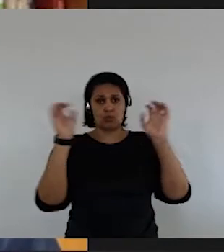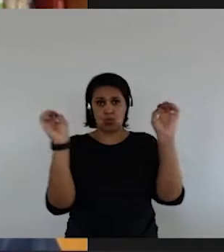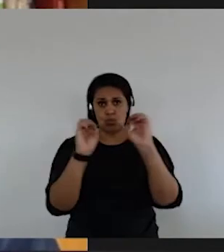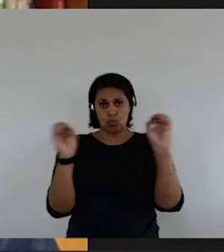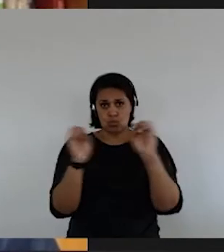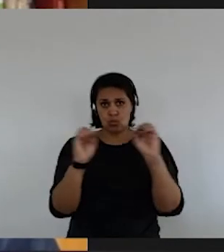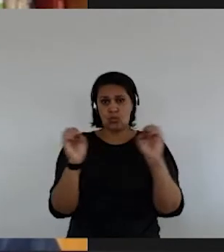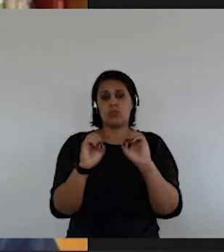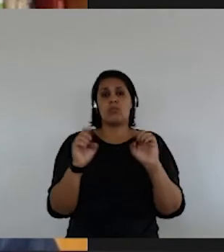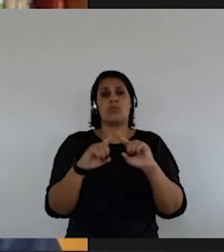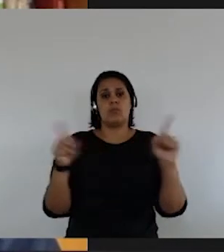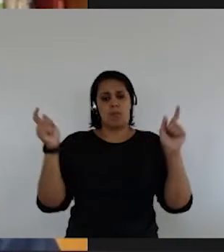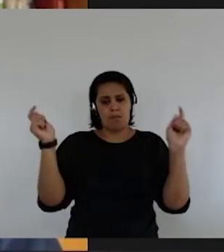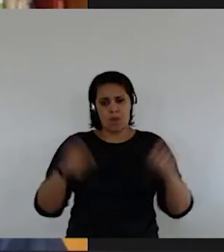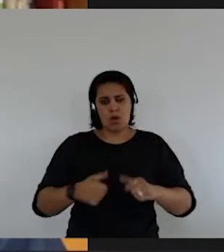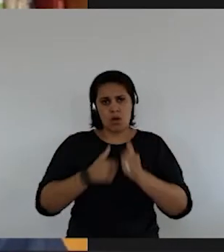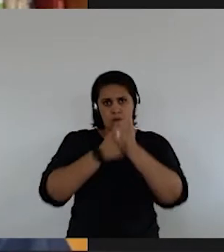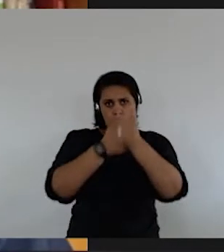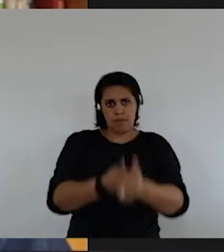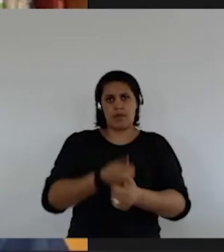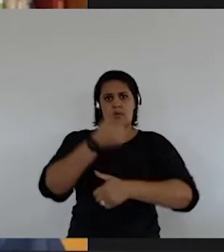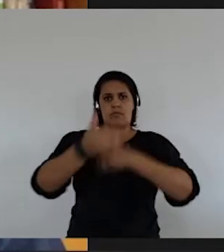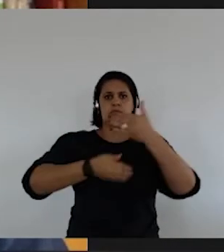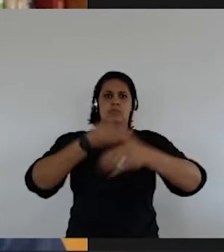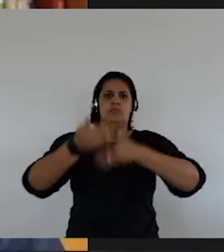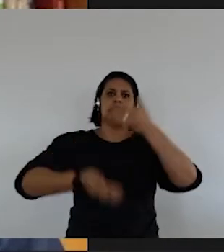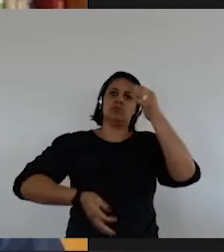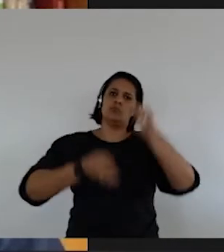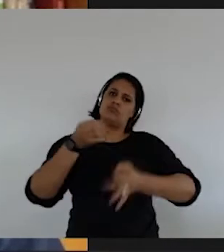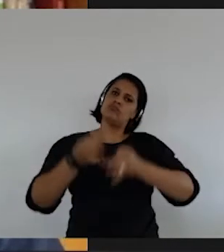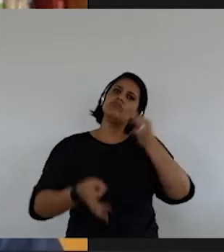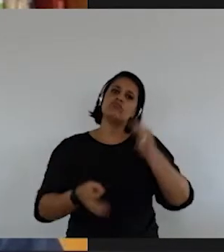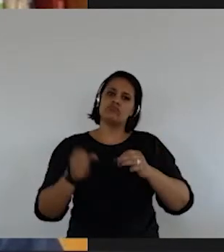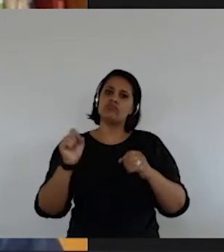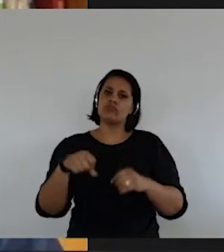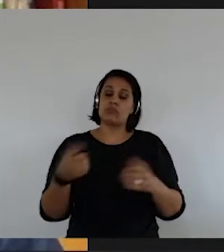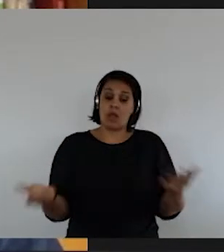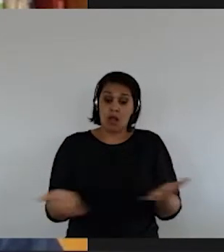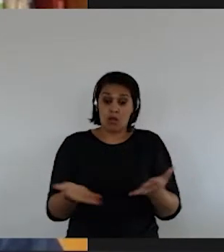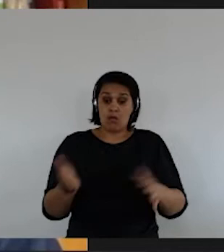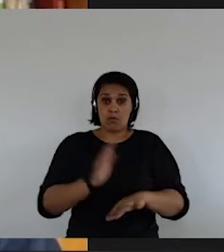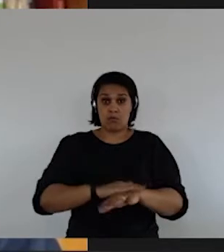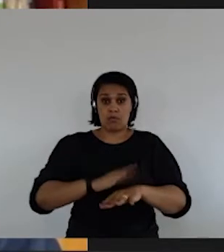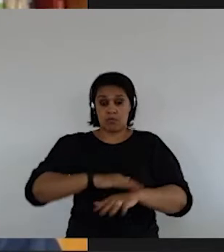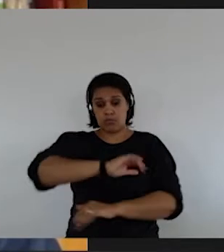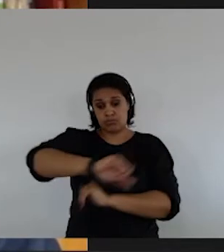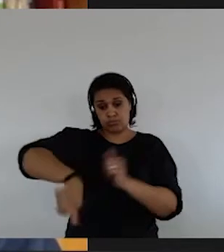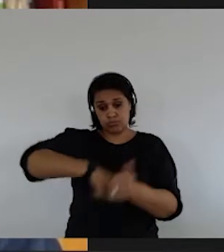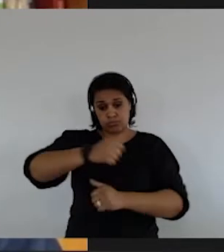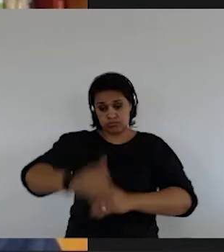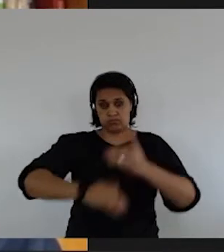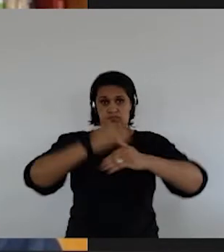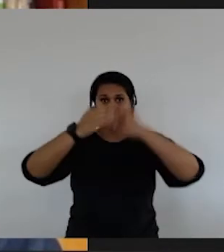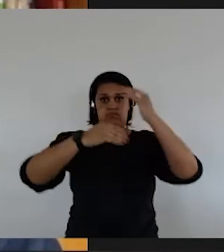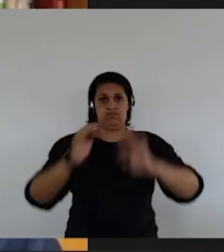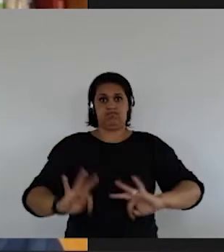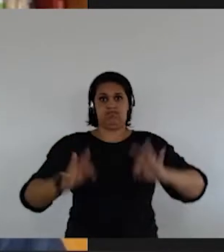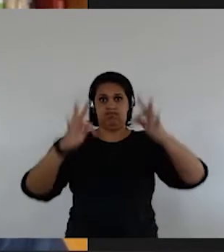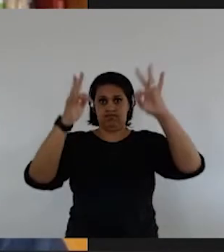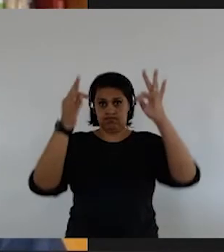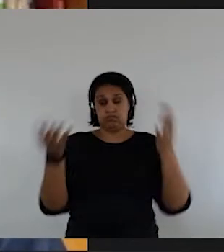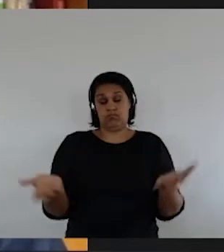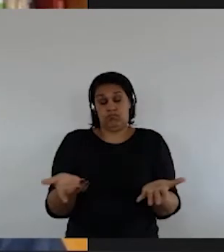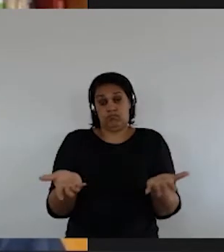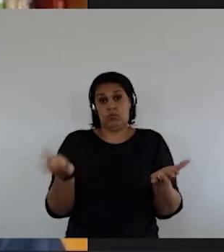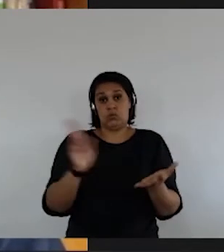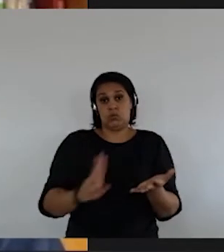o desenvolvimento do julgamento. Mesmo em plena revolução tecnológica, a adoção desses métodos virtuais